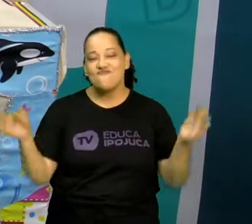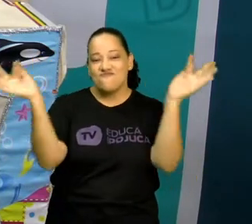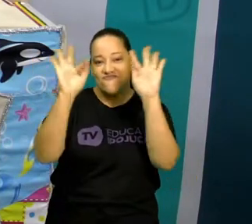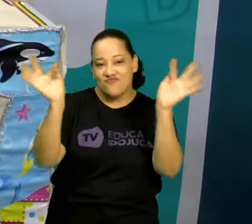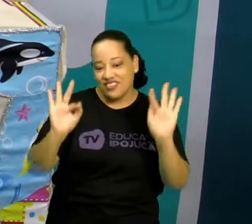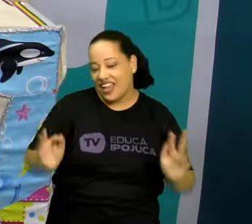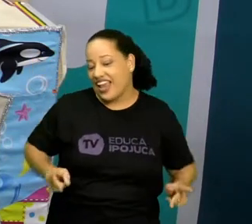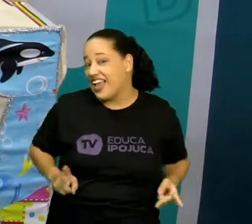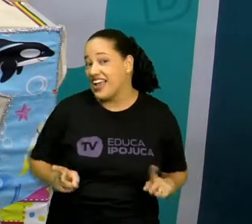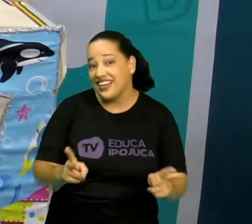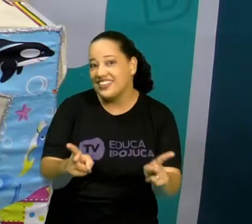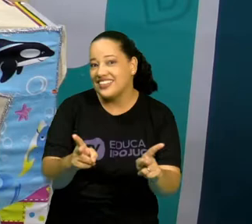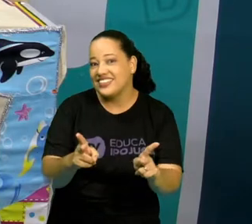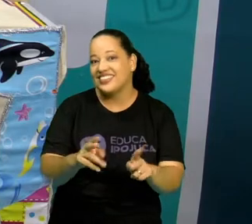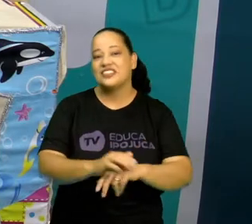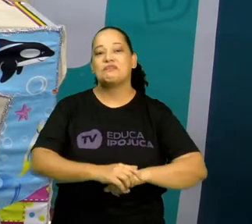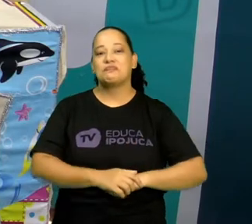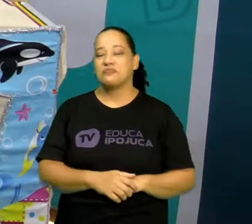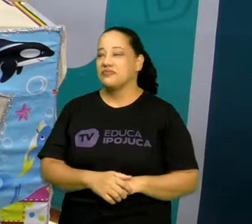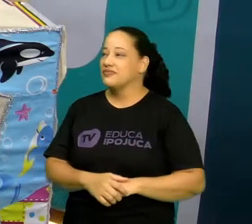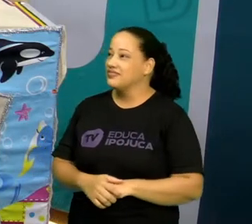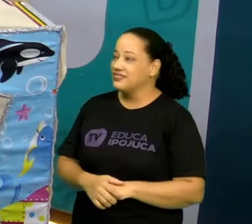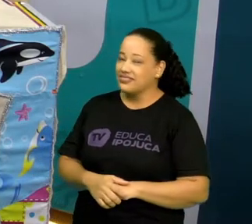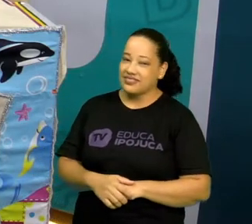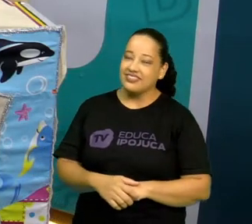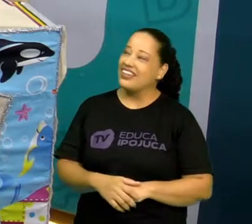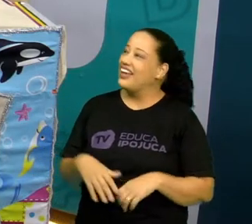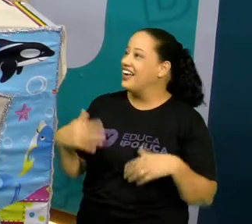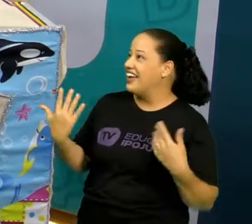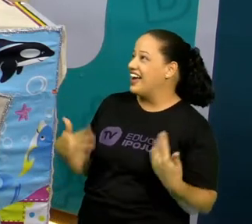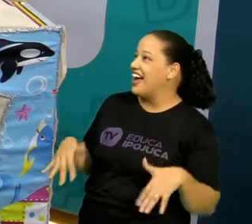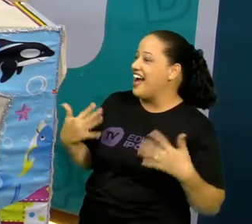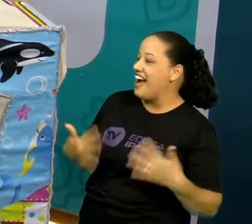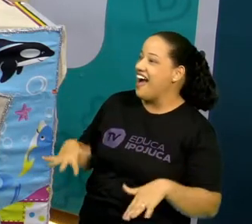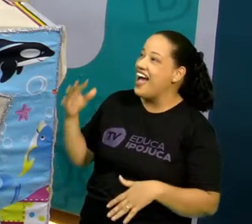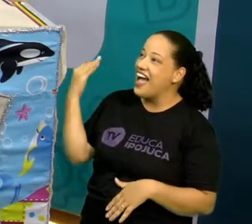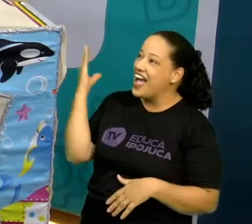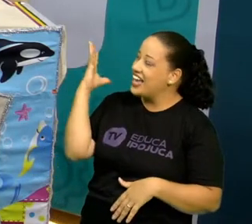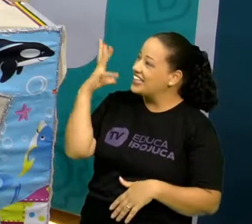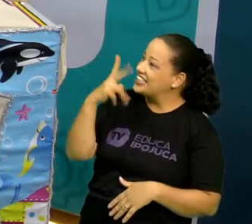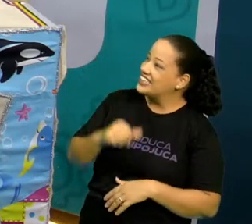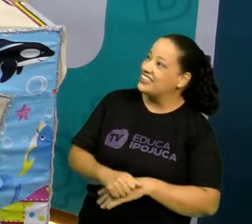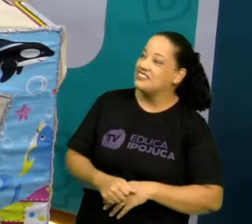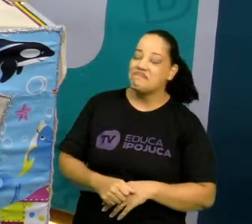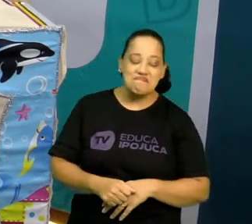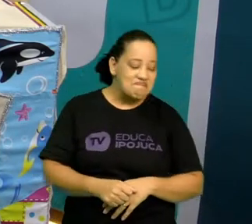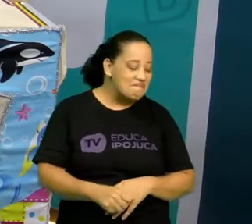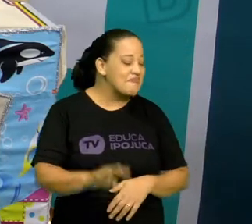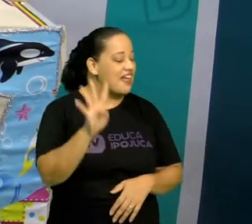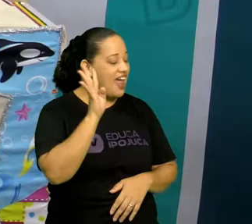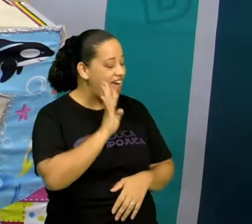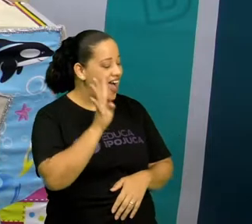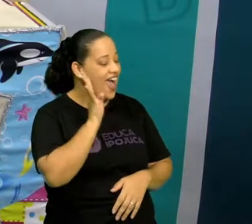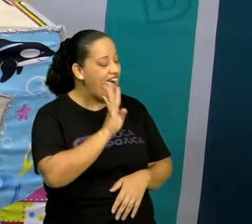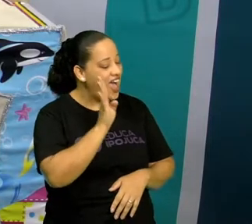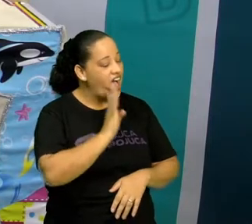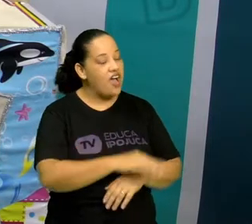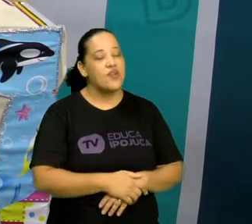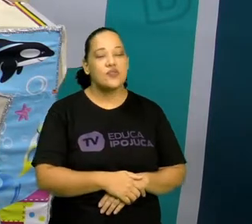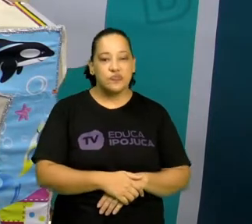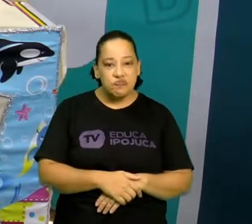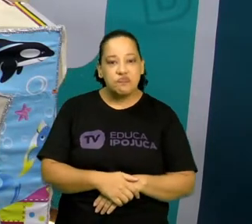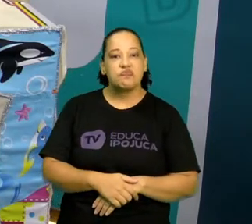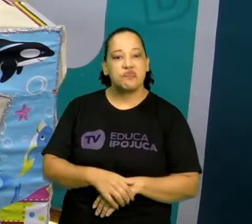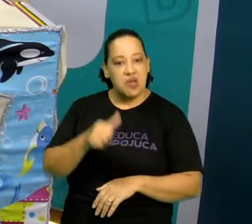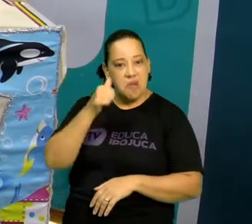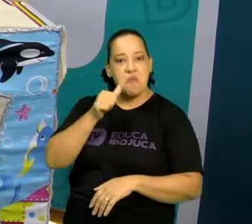crianças. Eita, que coisa linda! Que coisa legal! E ninguém não mais ouviu falar daquela bruxa má. Ela